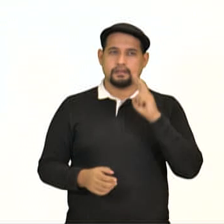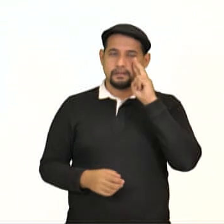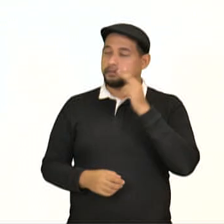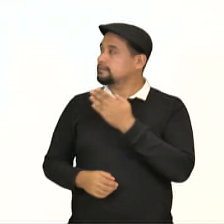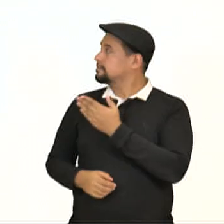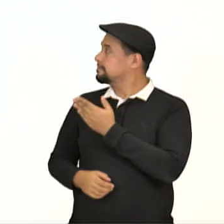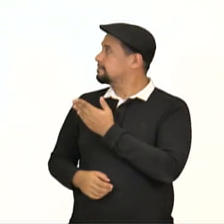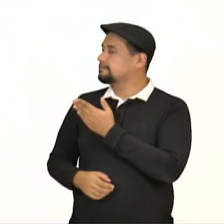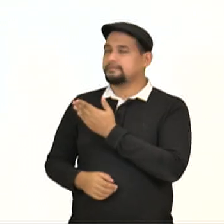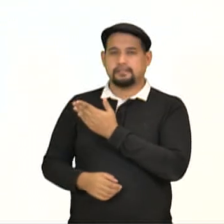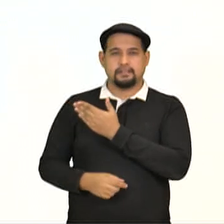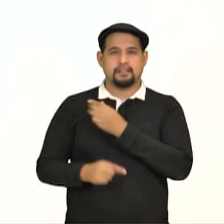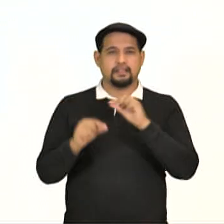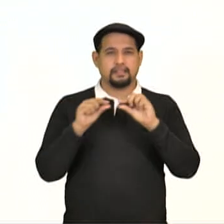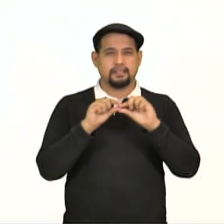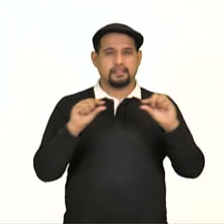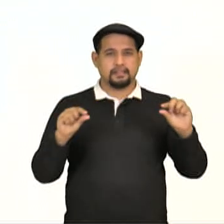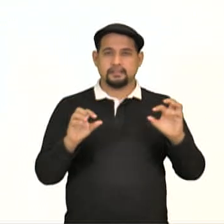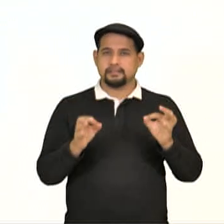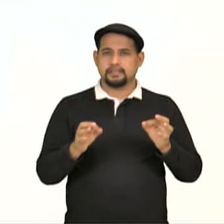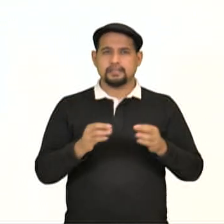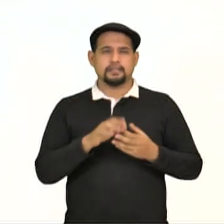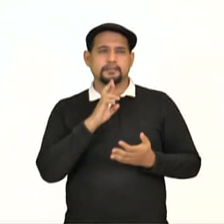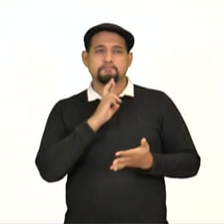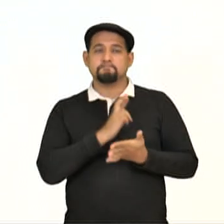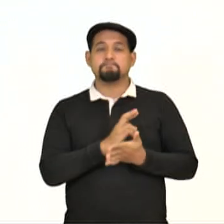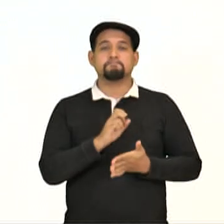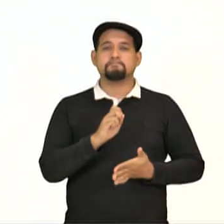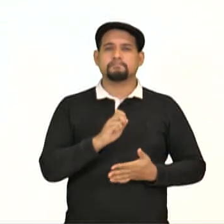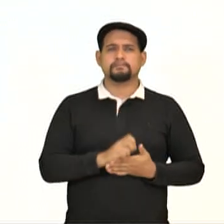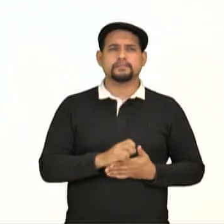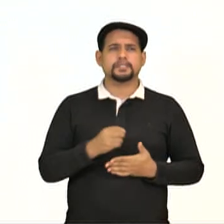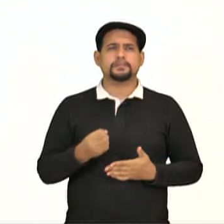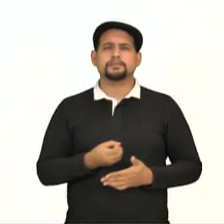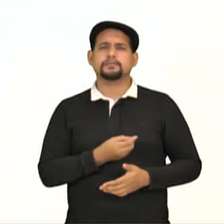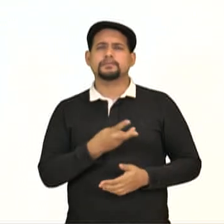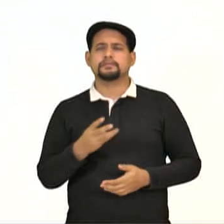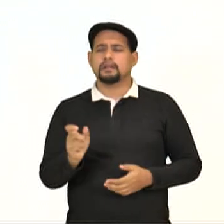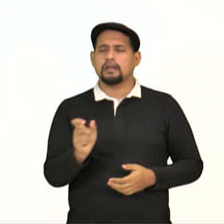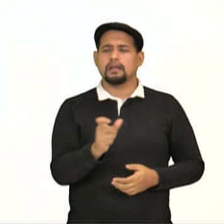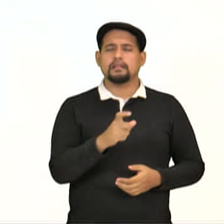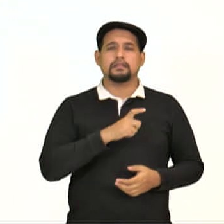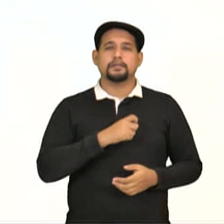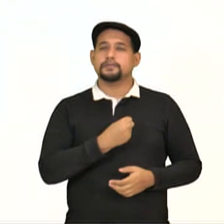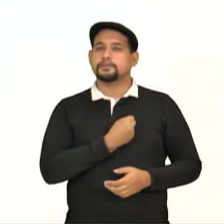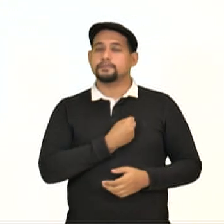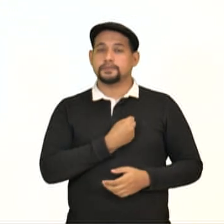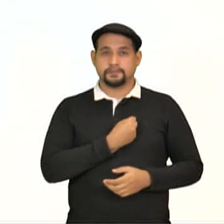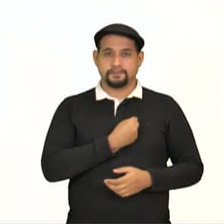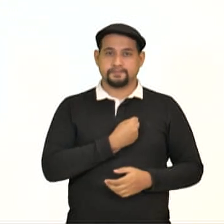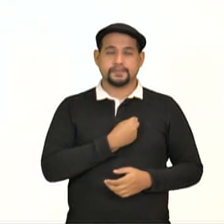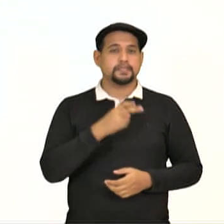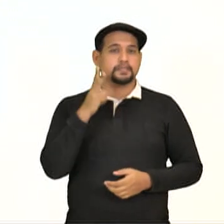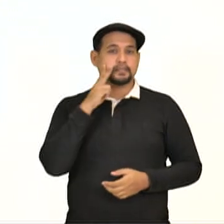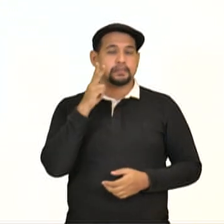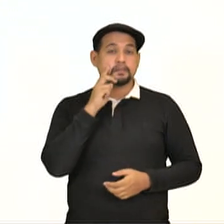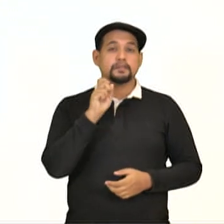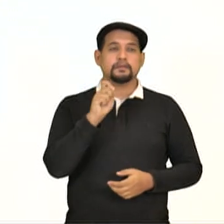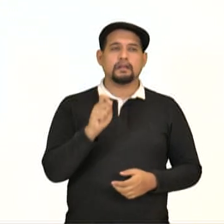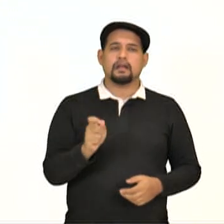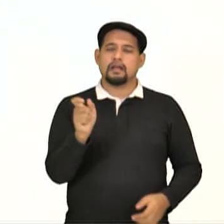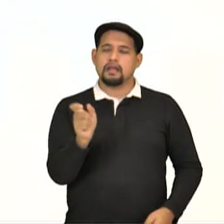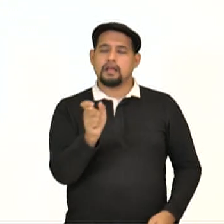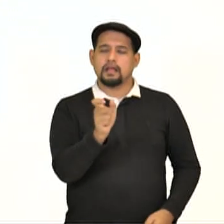ó, bem grande, né? Responda. Quantas classes tem esse número? Bom, lembrando que as